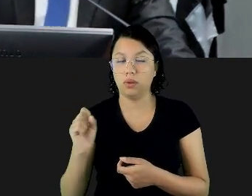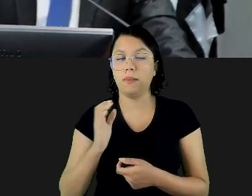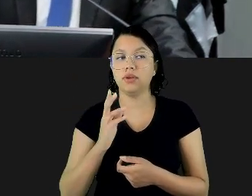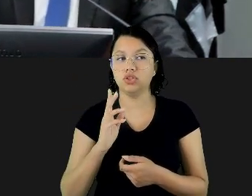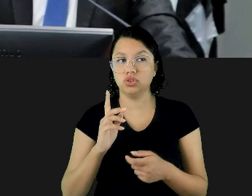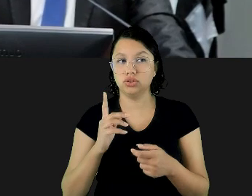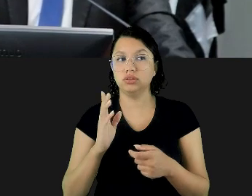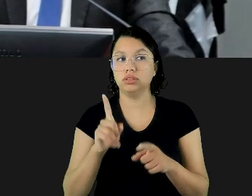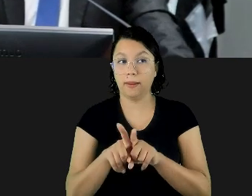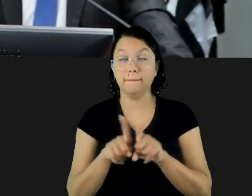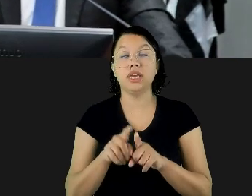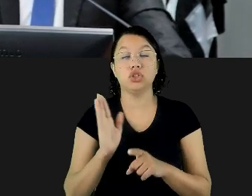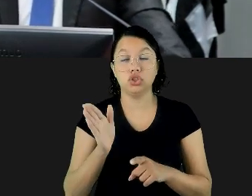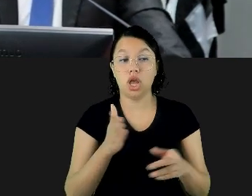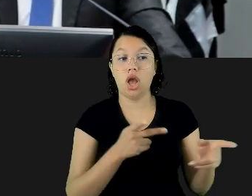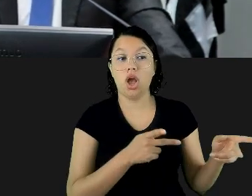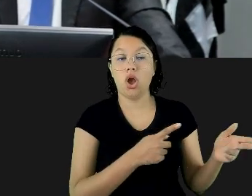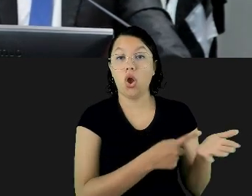também.